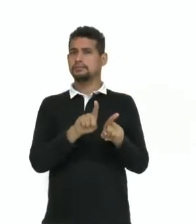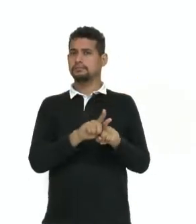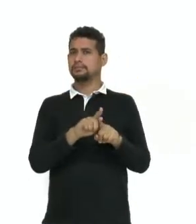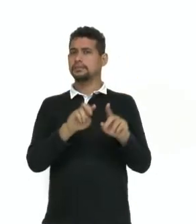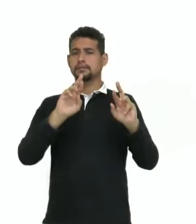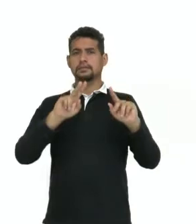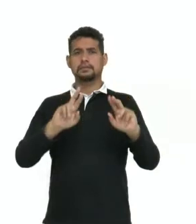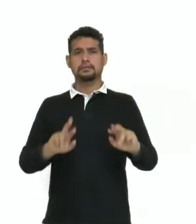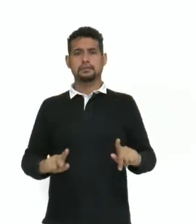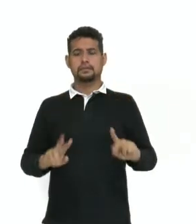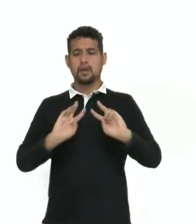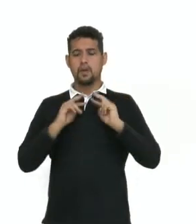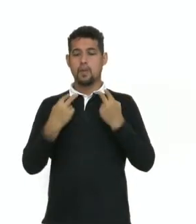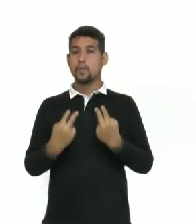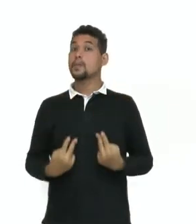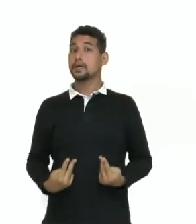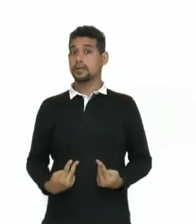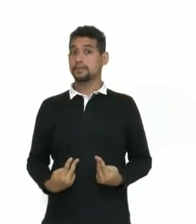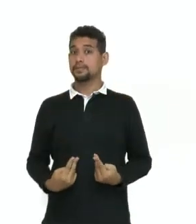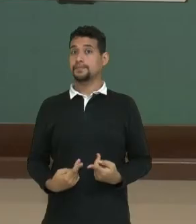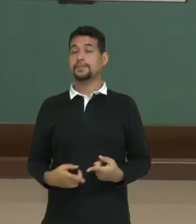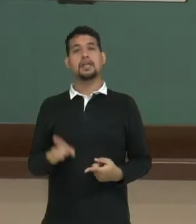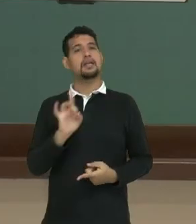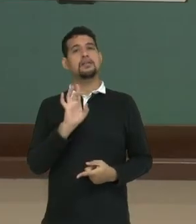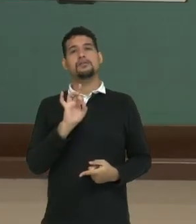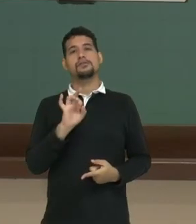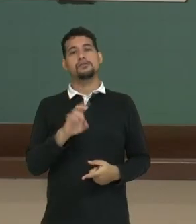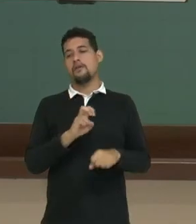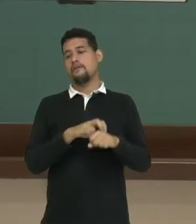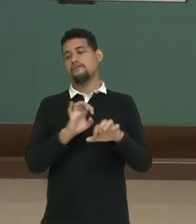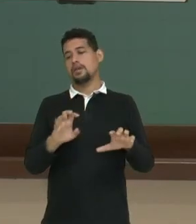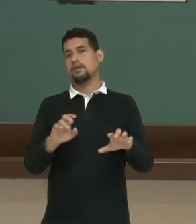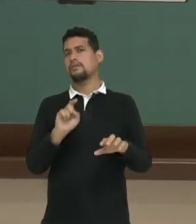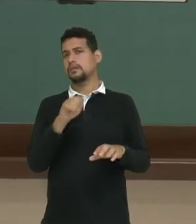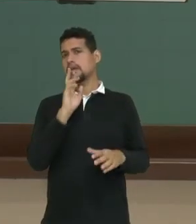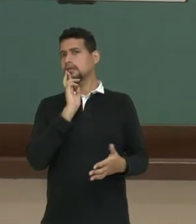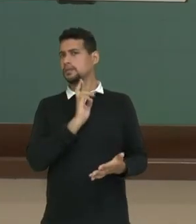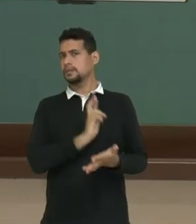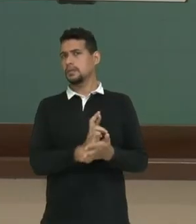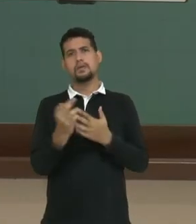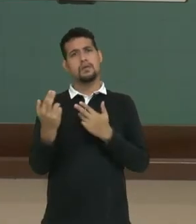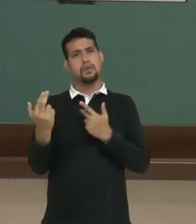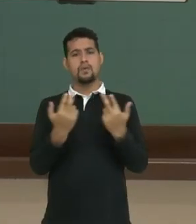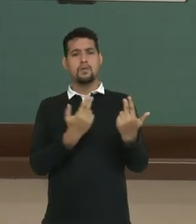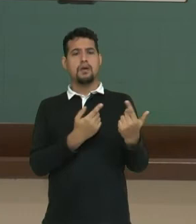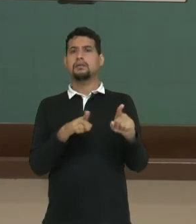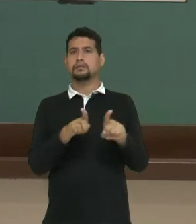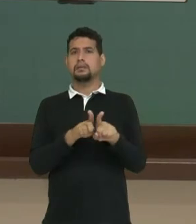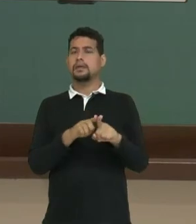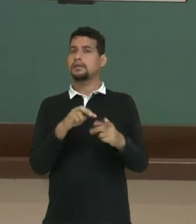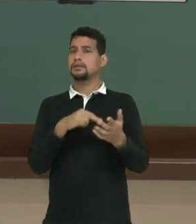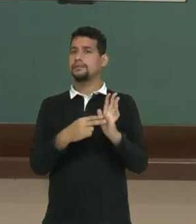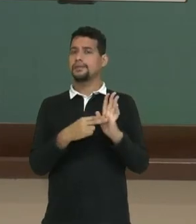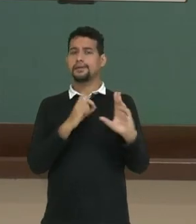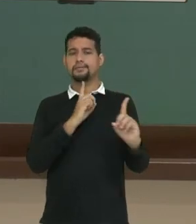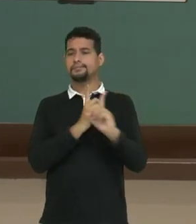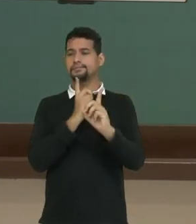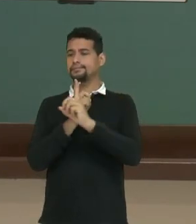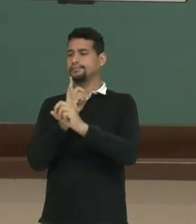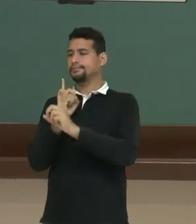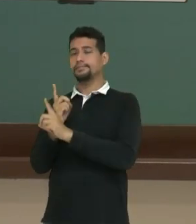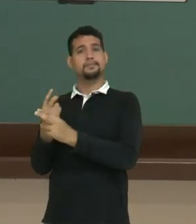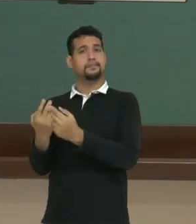pertencentes aos humanos e não ao vírus. Então, se vocês responderam algo semelhante, né, que venha ao encontro e produza um